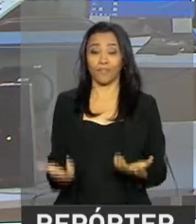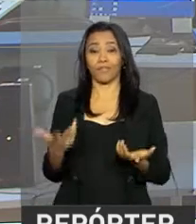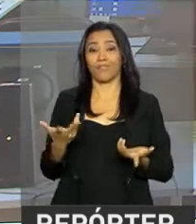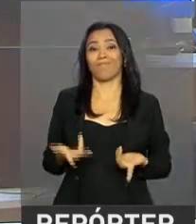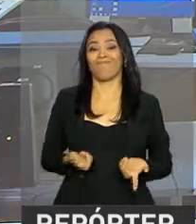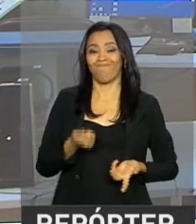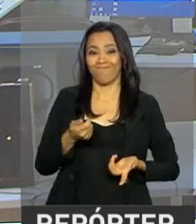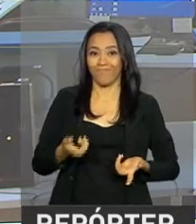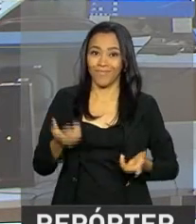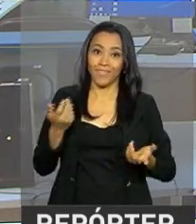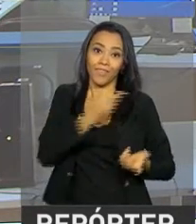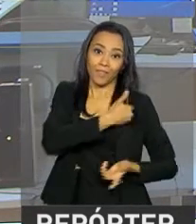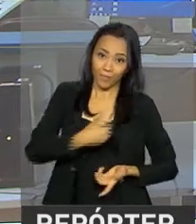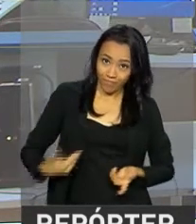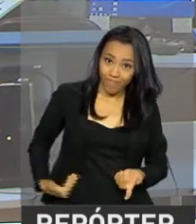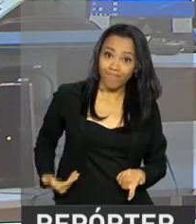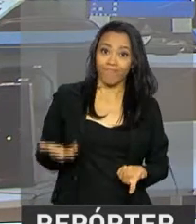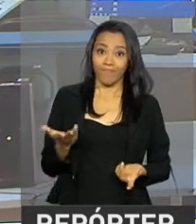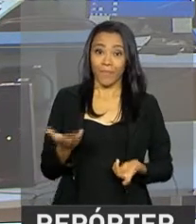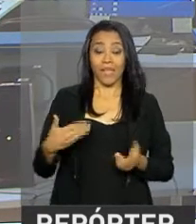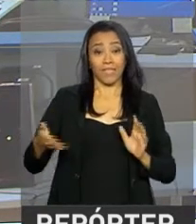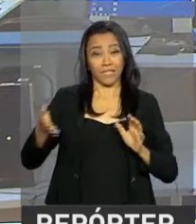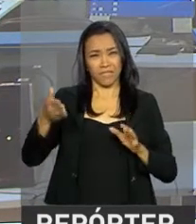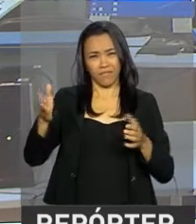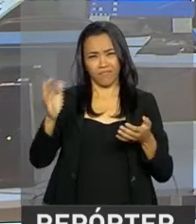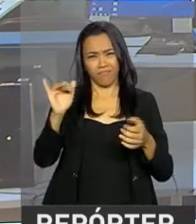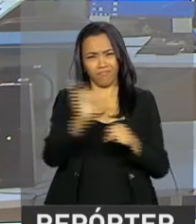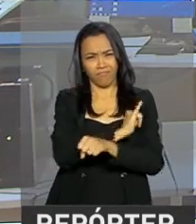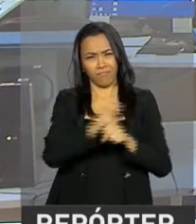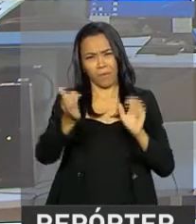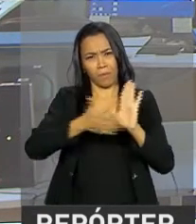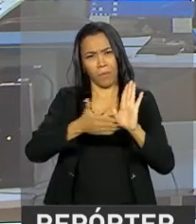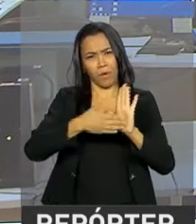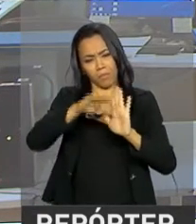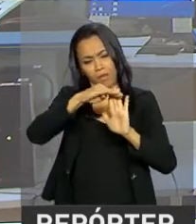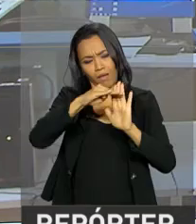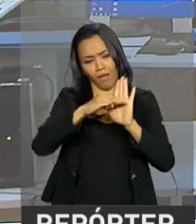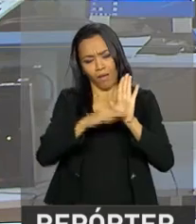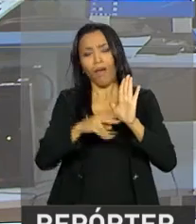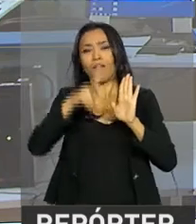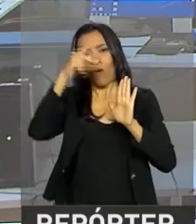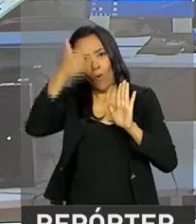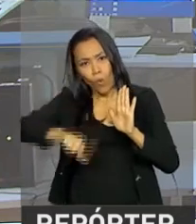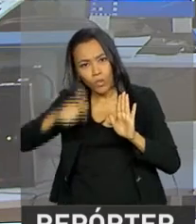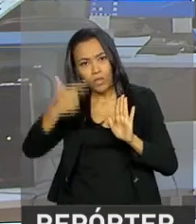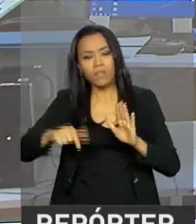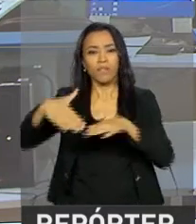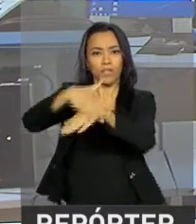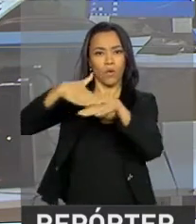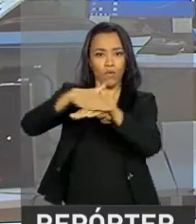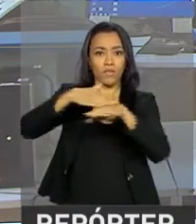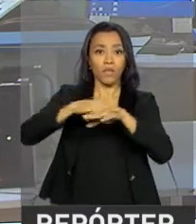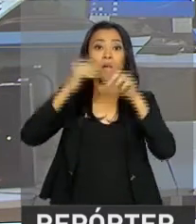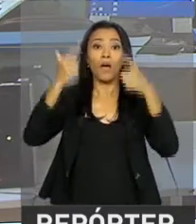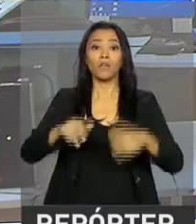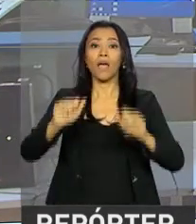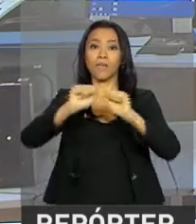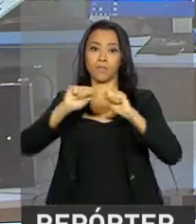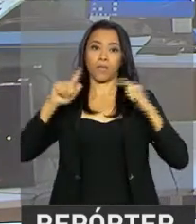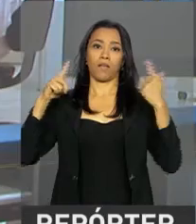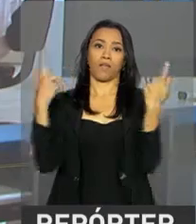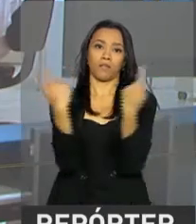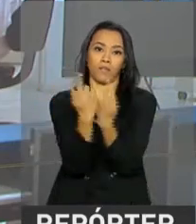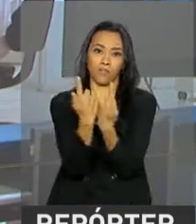a votação do pacote de medidas será retomada hoje pela assembléia legislativa do rio de